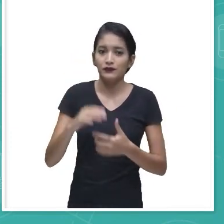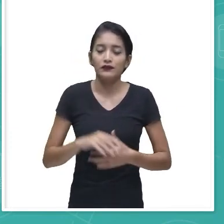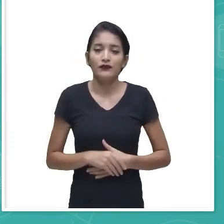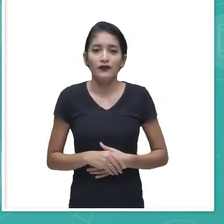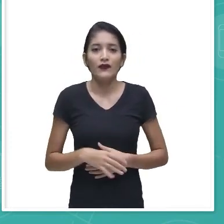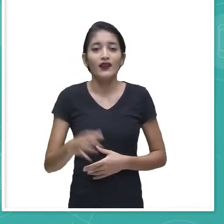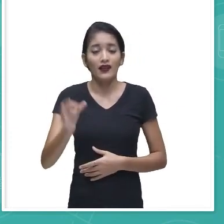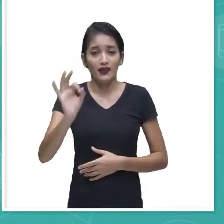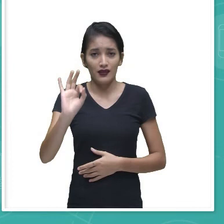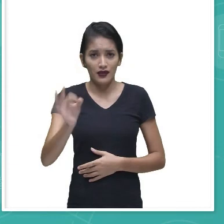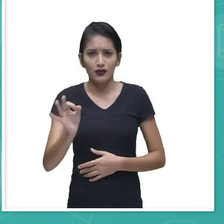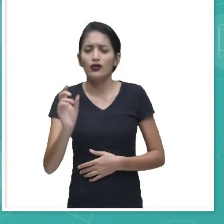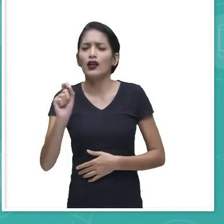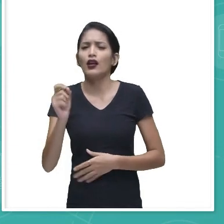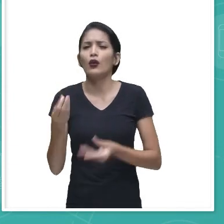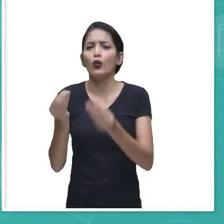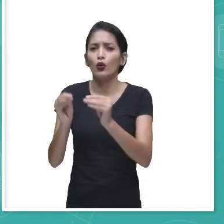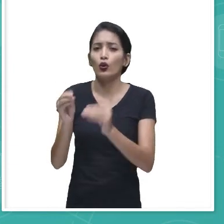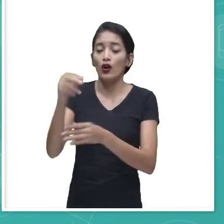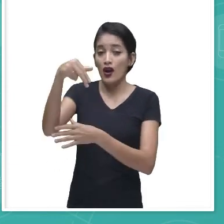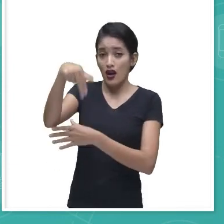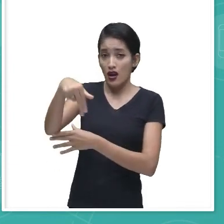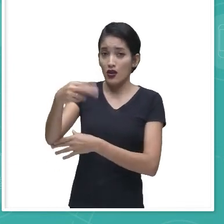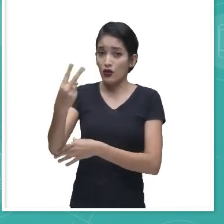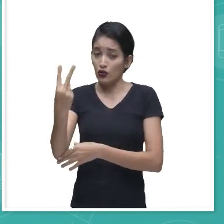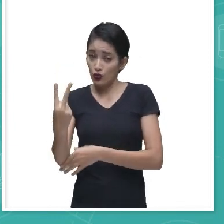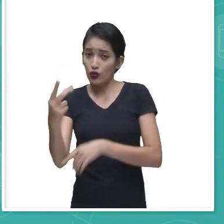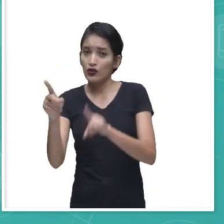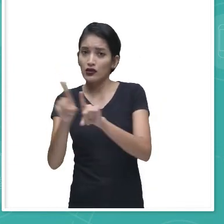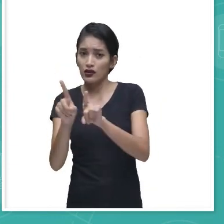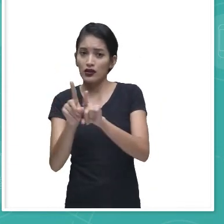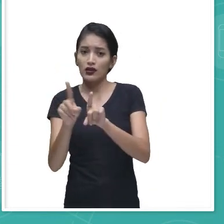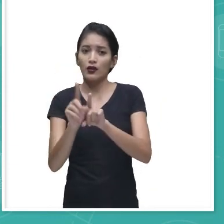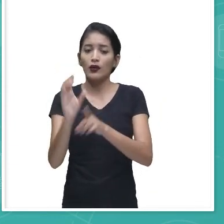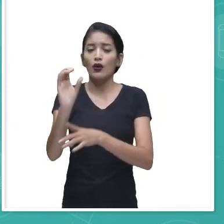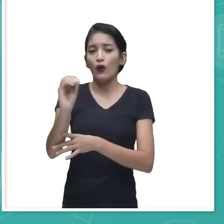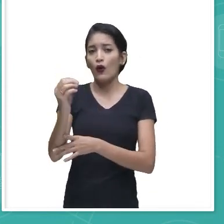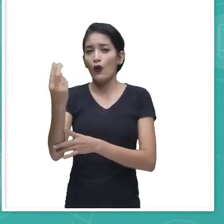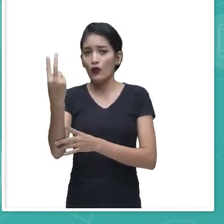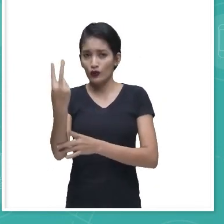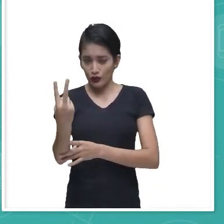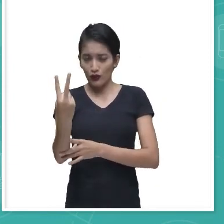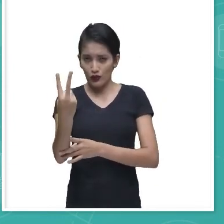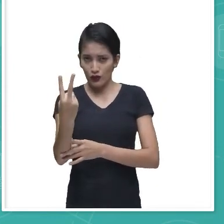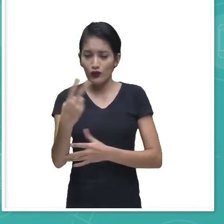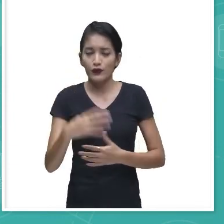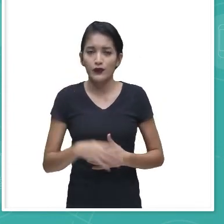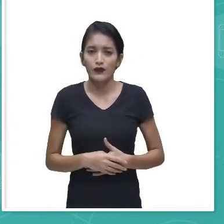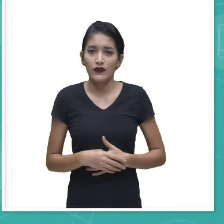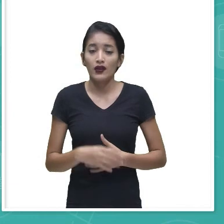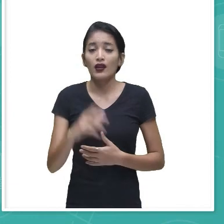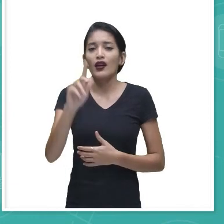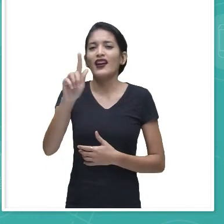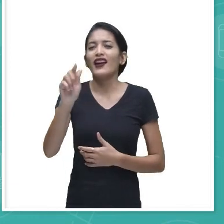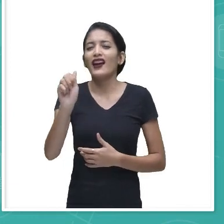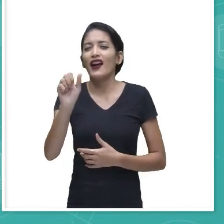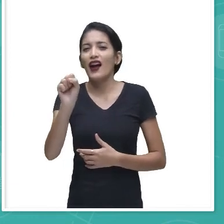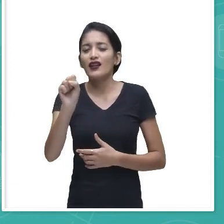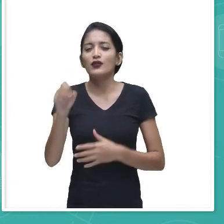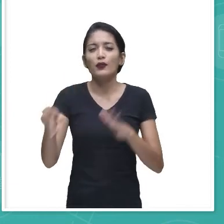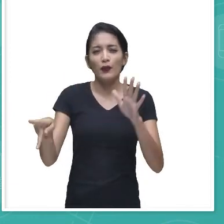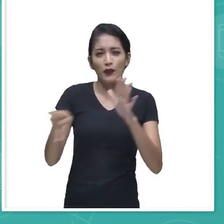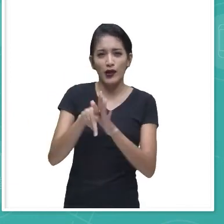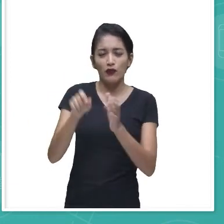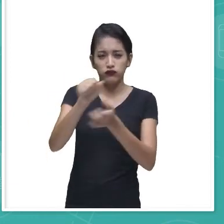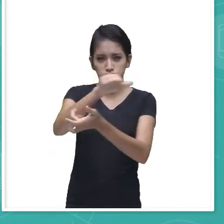quem colocou aí que é o gás nitrogênio e o gás oxigênio, que são os gases predominantes